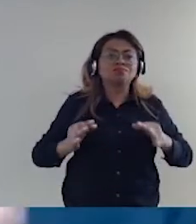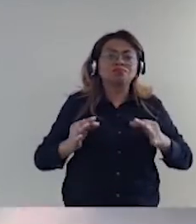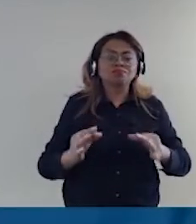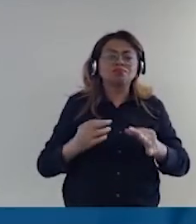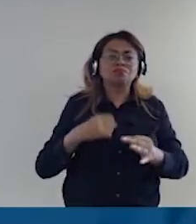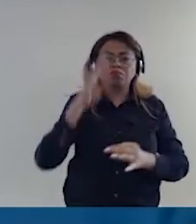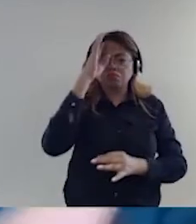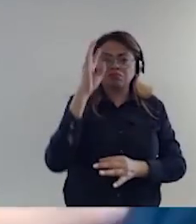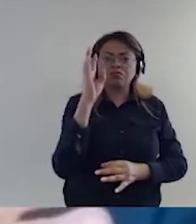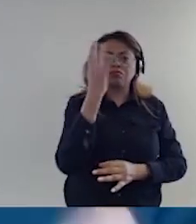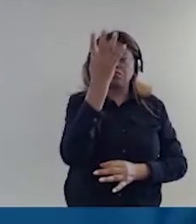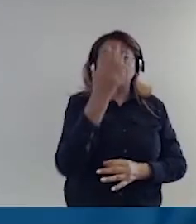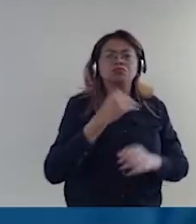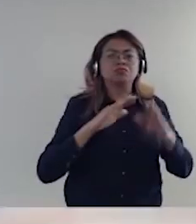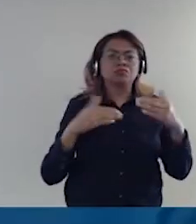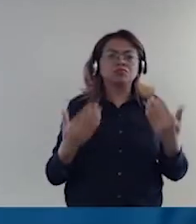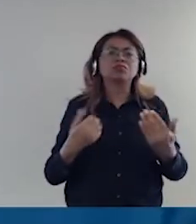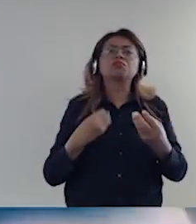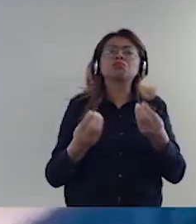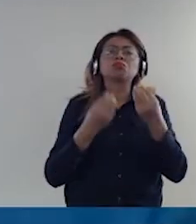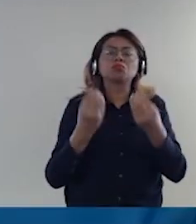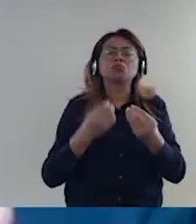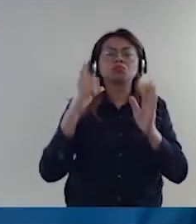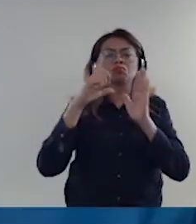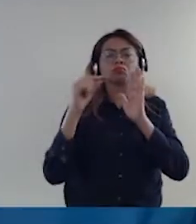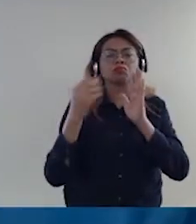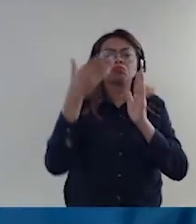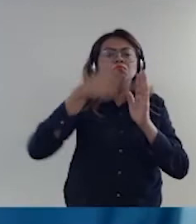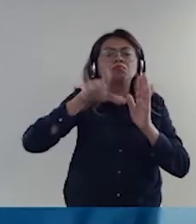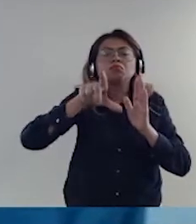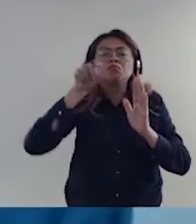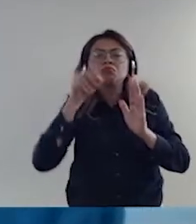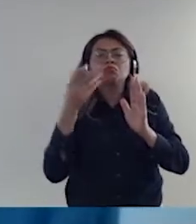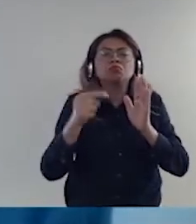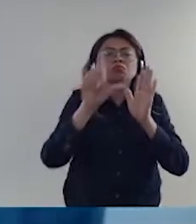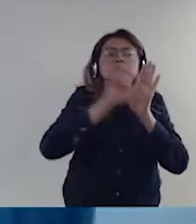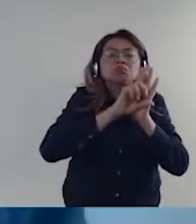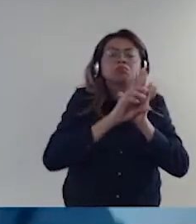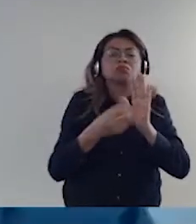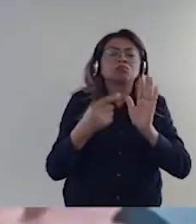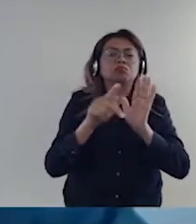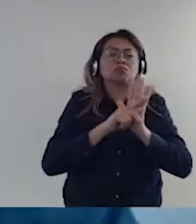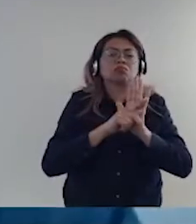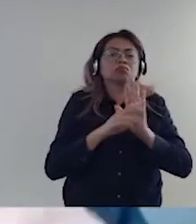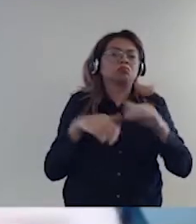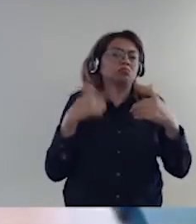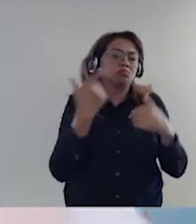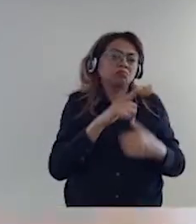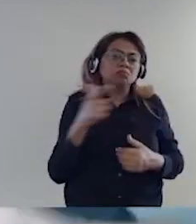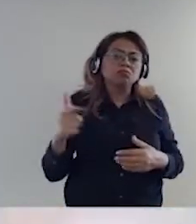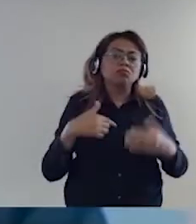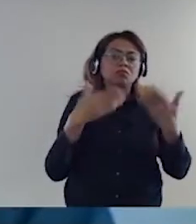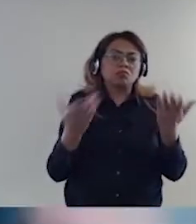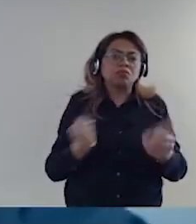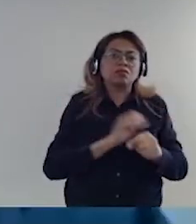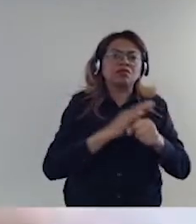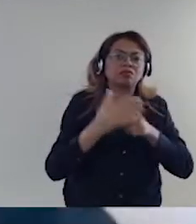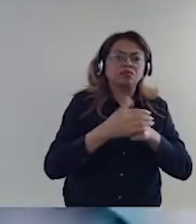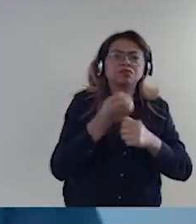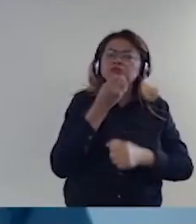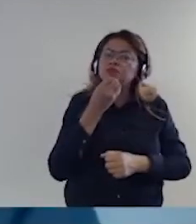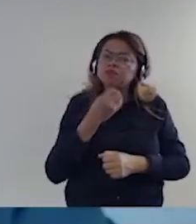a aplicação da lei, a aplicação dos pressupostos do Código Civil. Então, meus amigos,